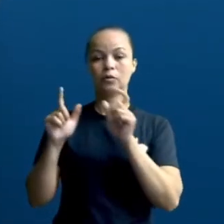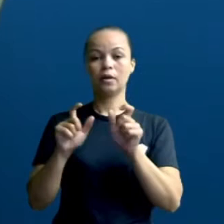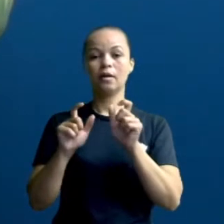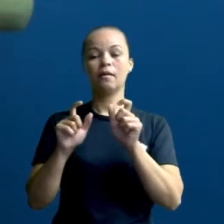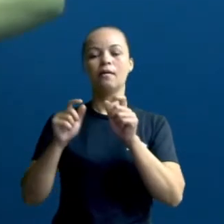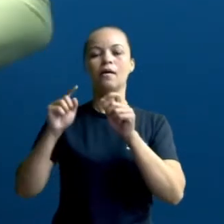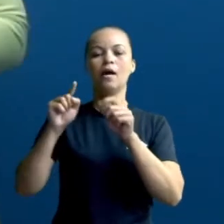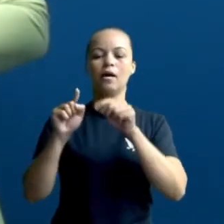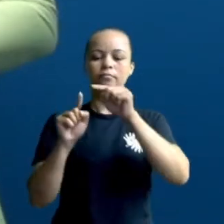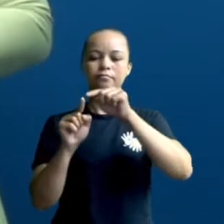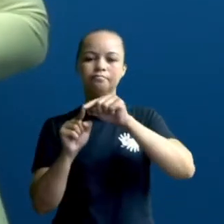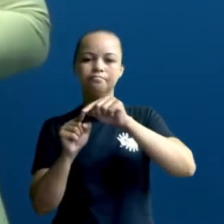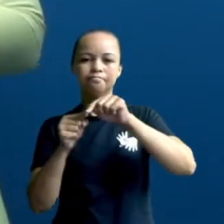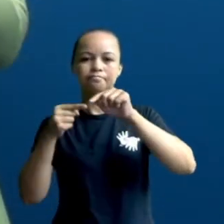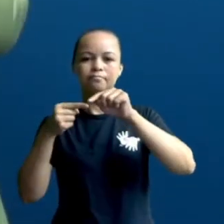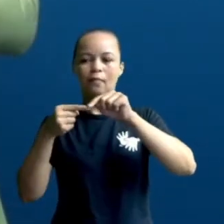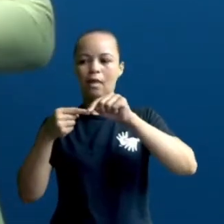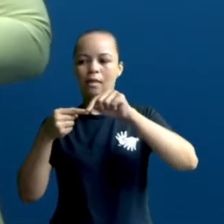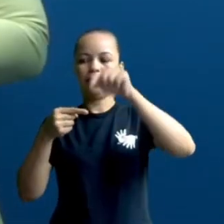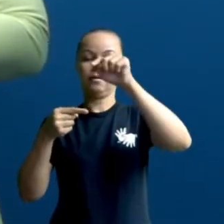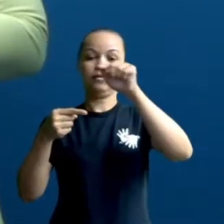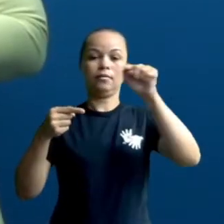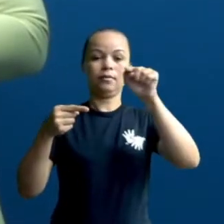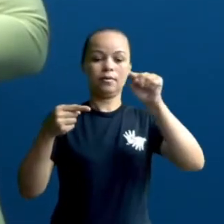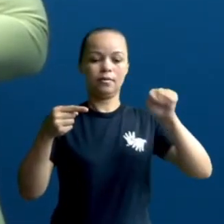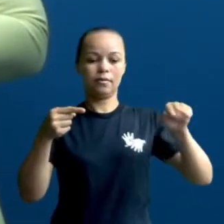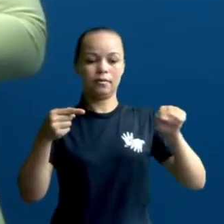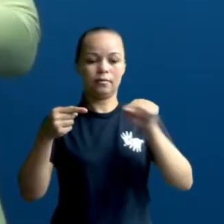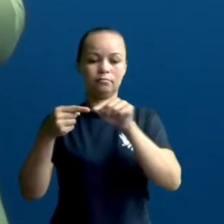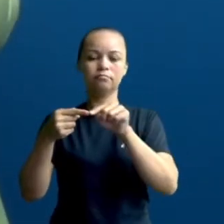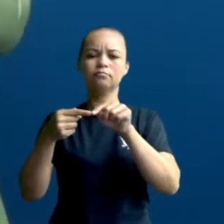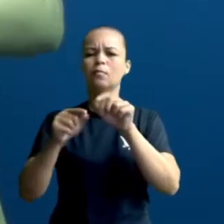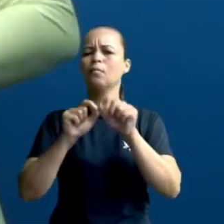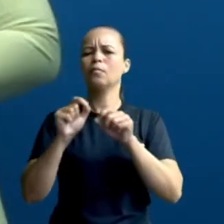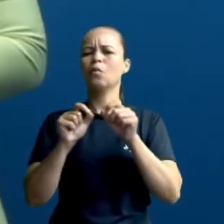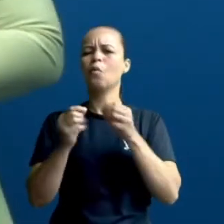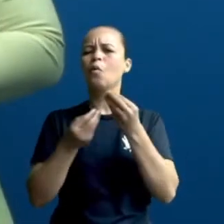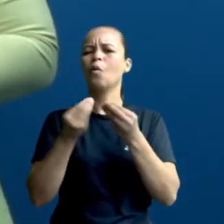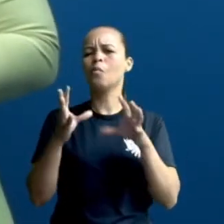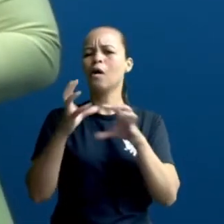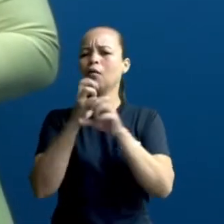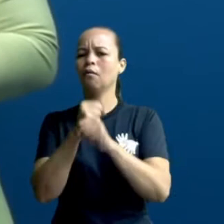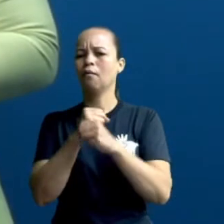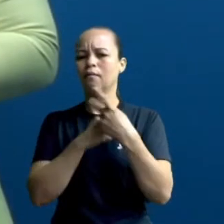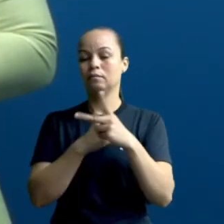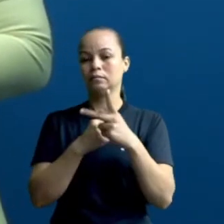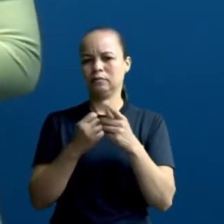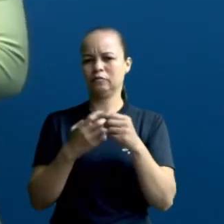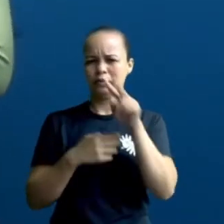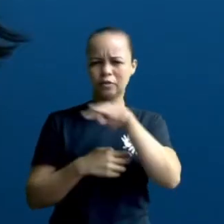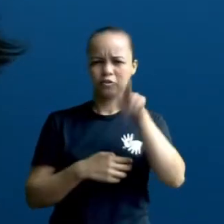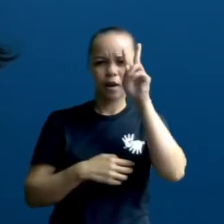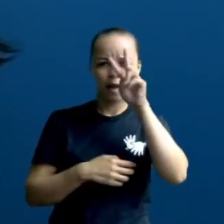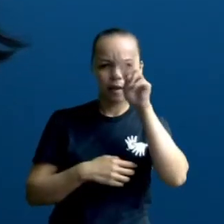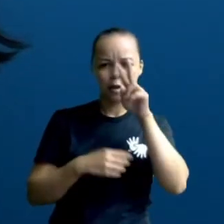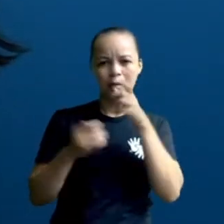trapézio. Esse trapézio aqui, como é que a gente vai calcular a área dele? Quem lembra da fórmula da área do trapézio?